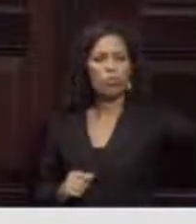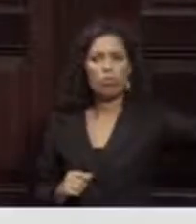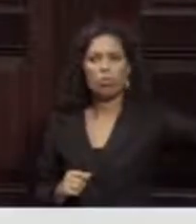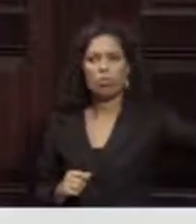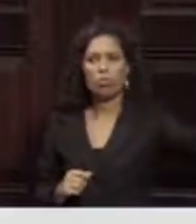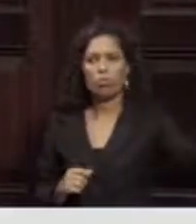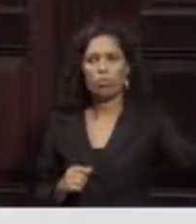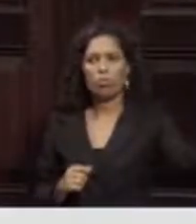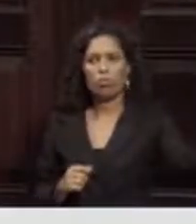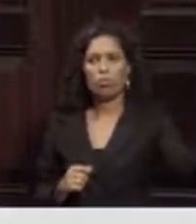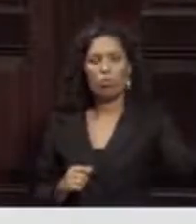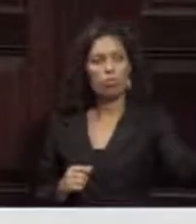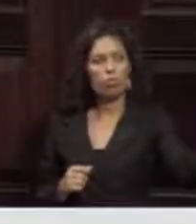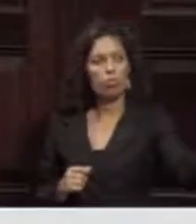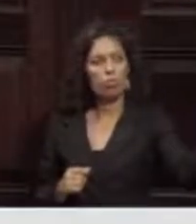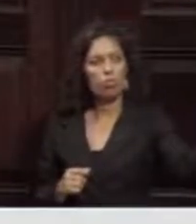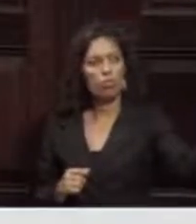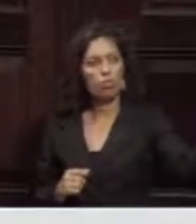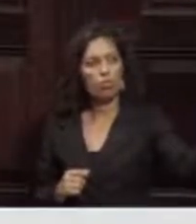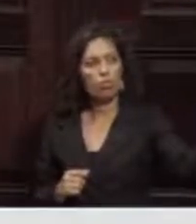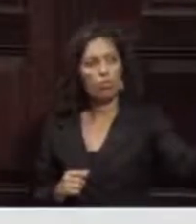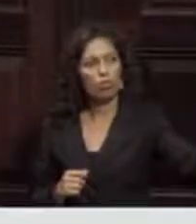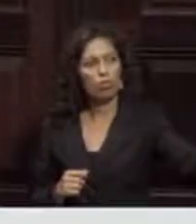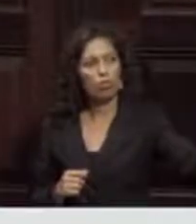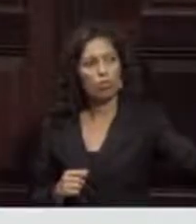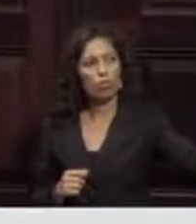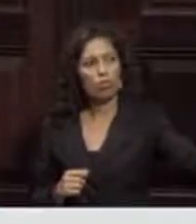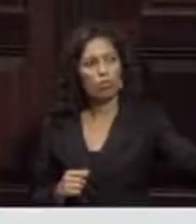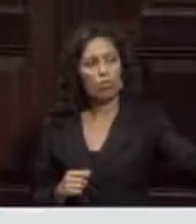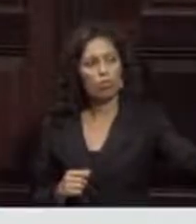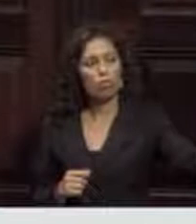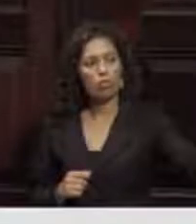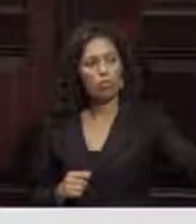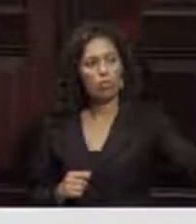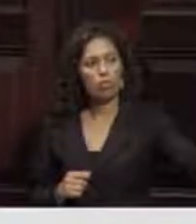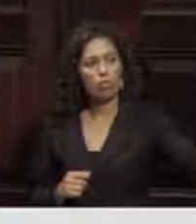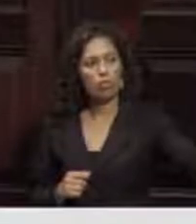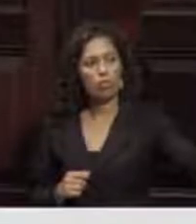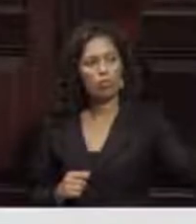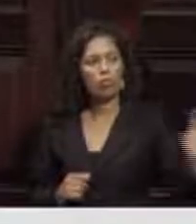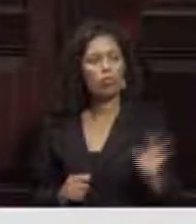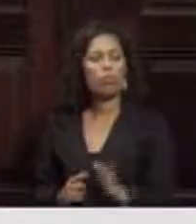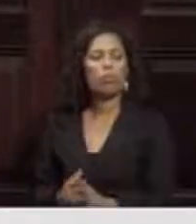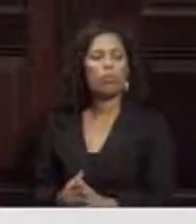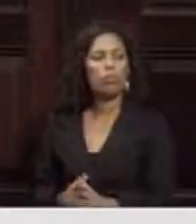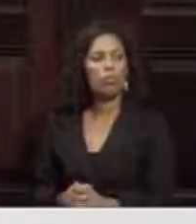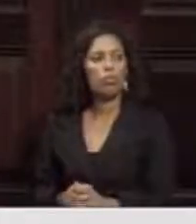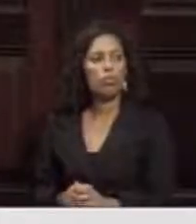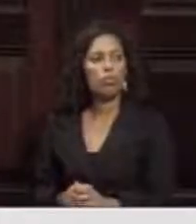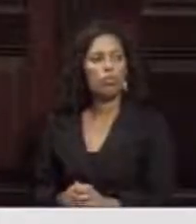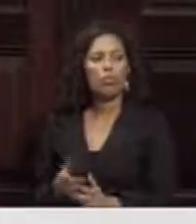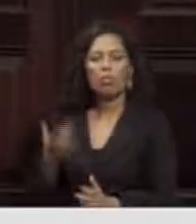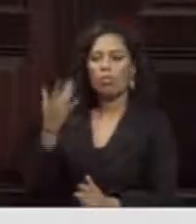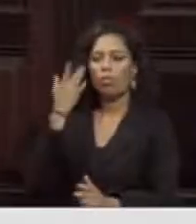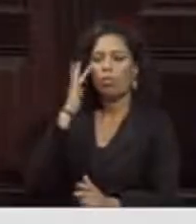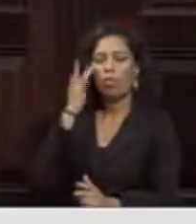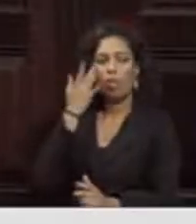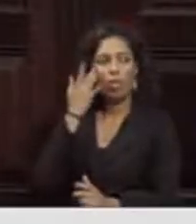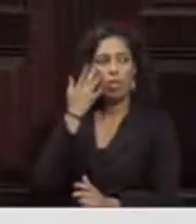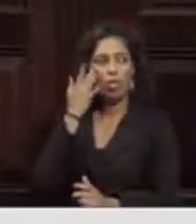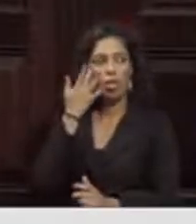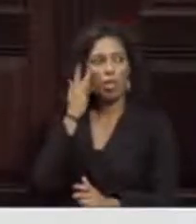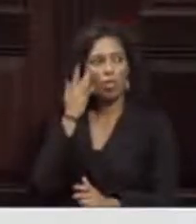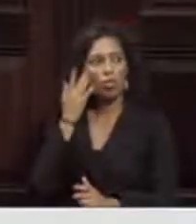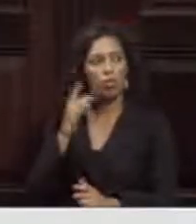companheiro Mick, por que eu estou citando muito, Valdec? É essa questão do movimento sindical, da luta dos